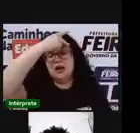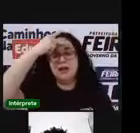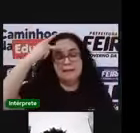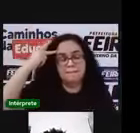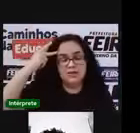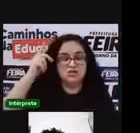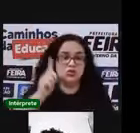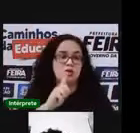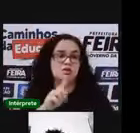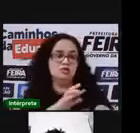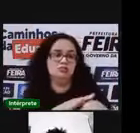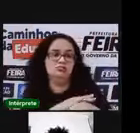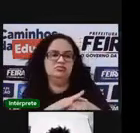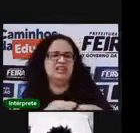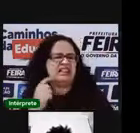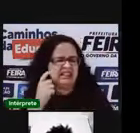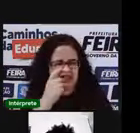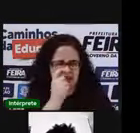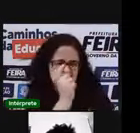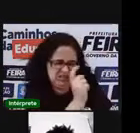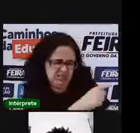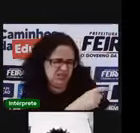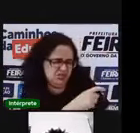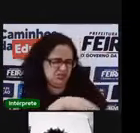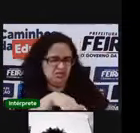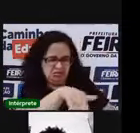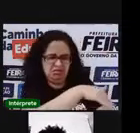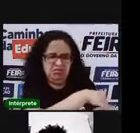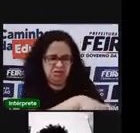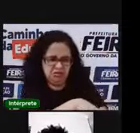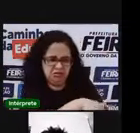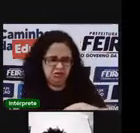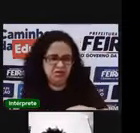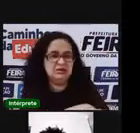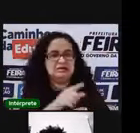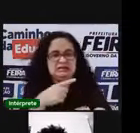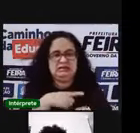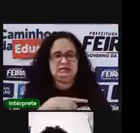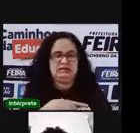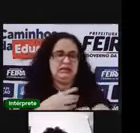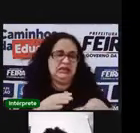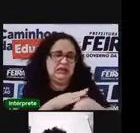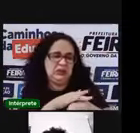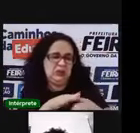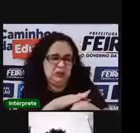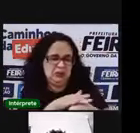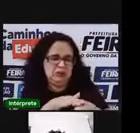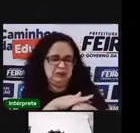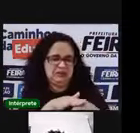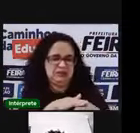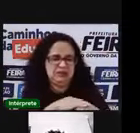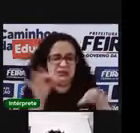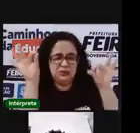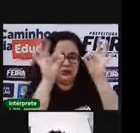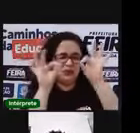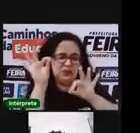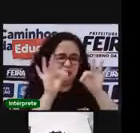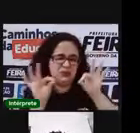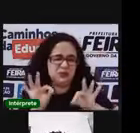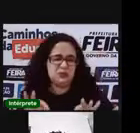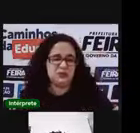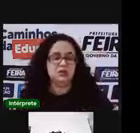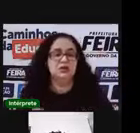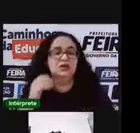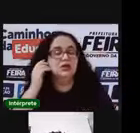adoecer, porque lixo na rua acumulado, né, provoca doenças, bactérias, proliferação de inseto. Eu estou